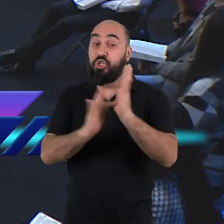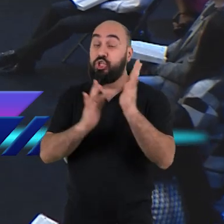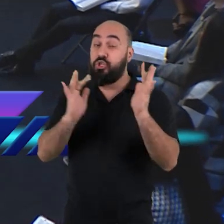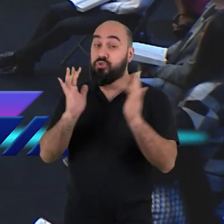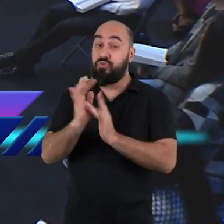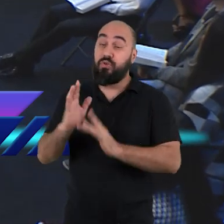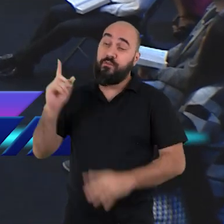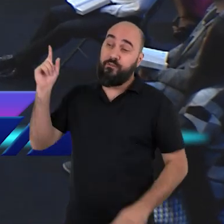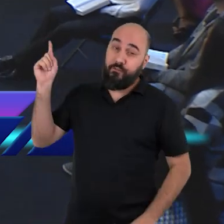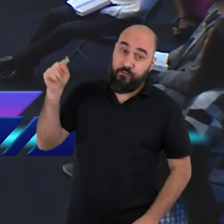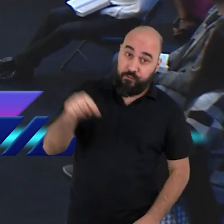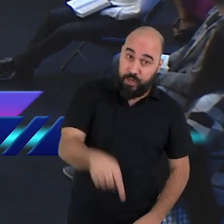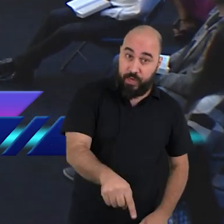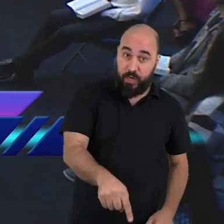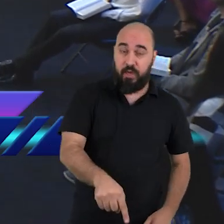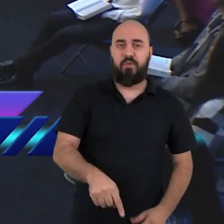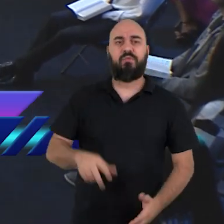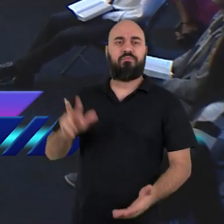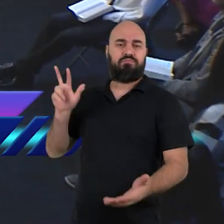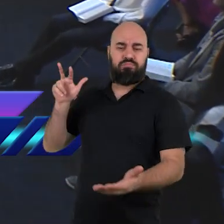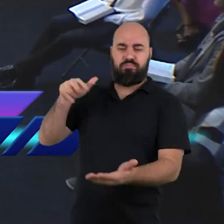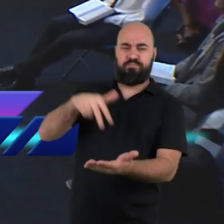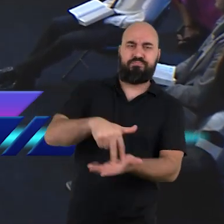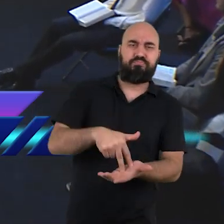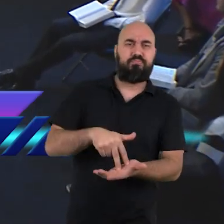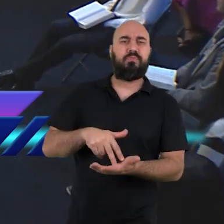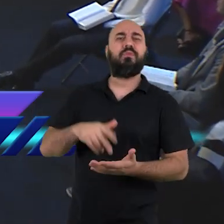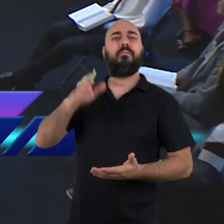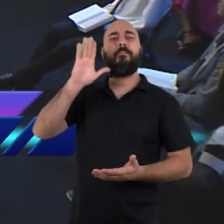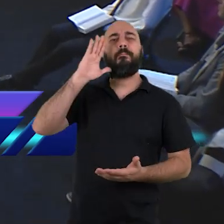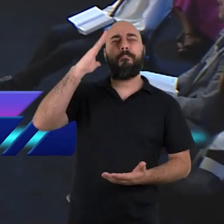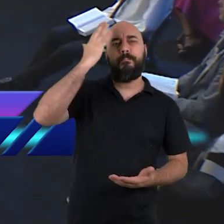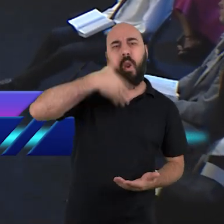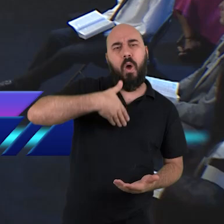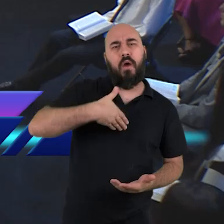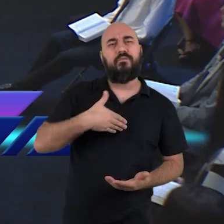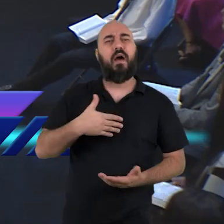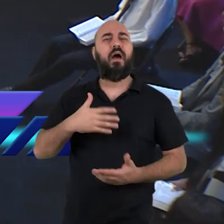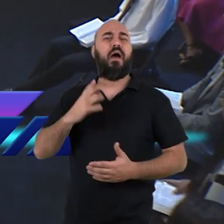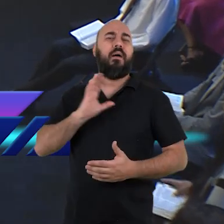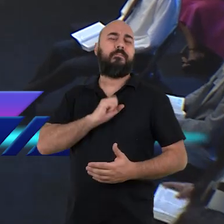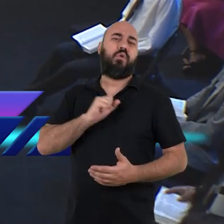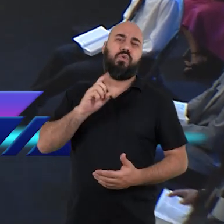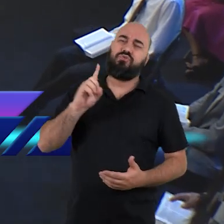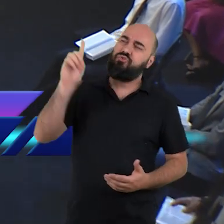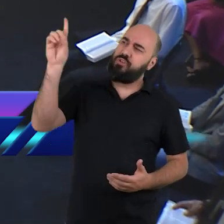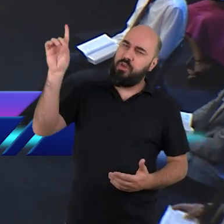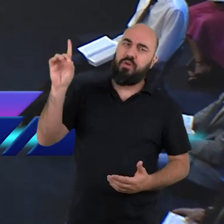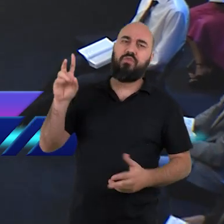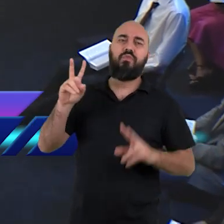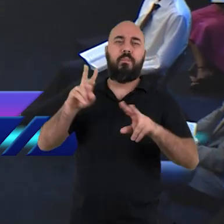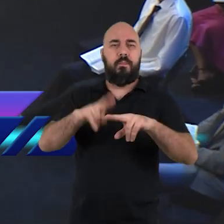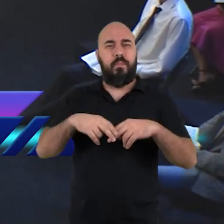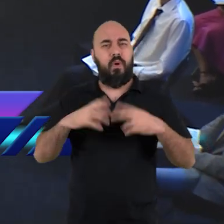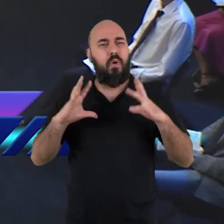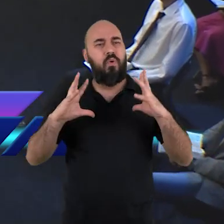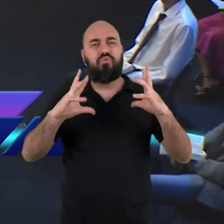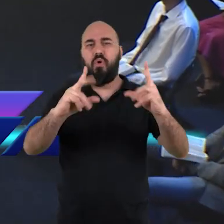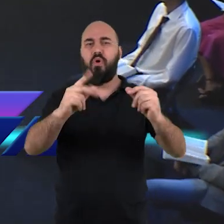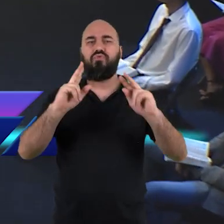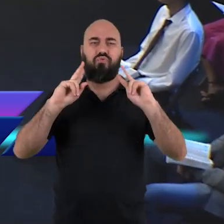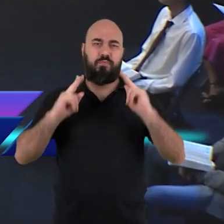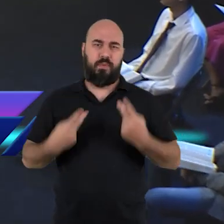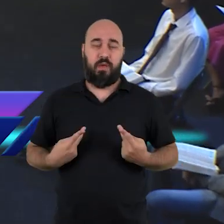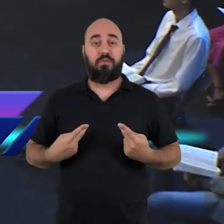terra como demonstração do amor de Deus pela humanidade.